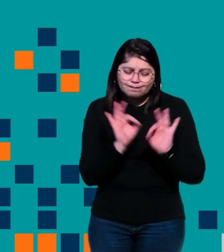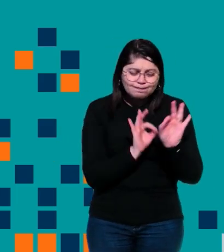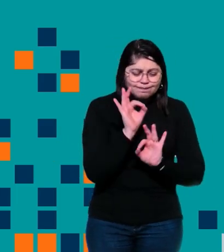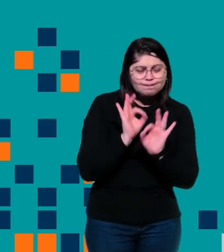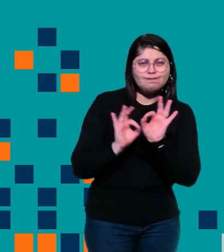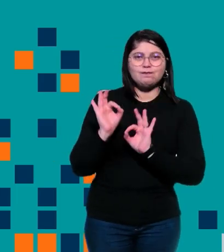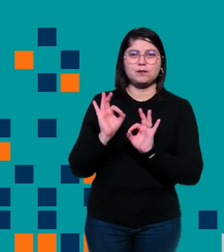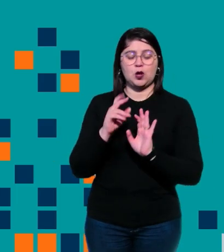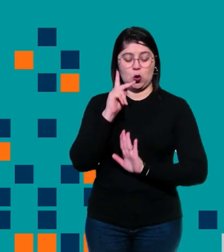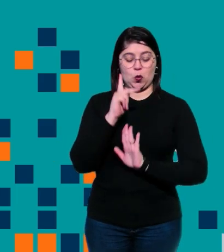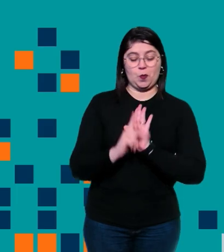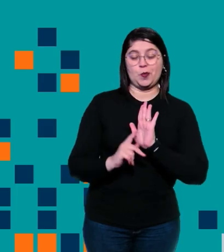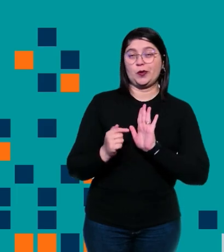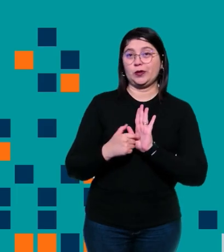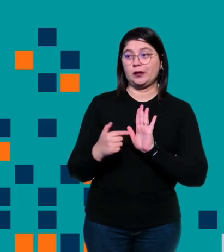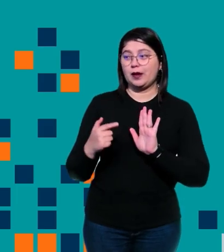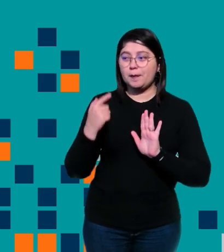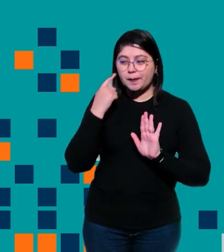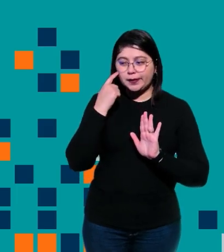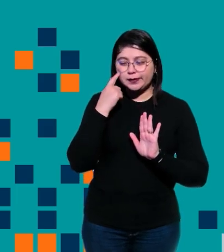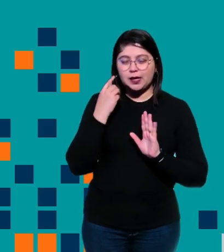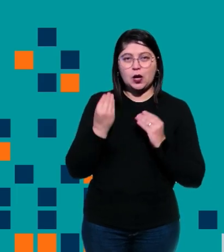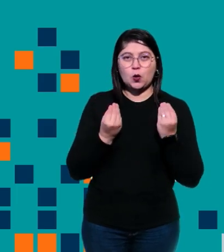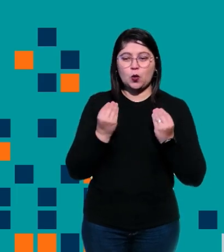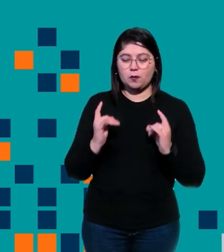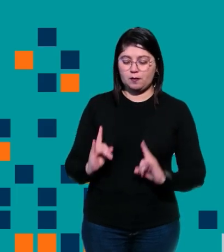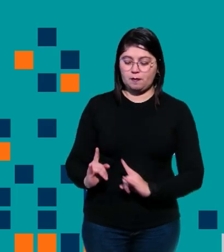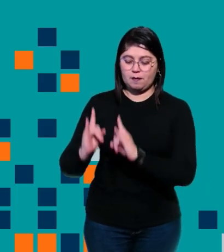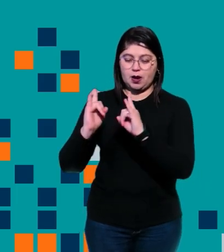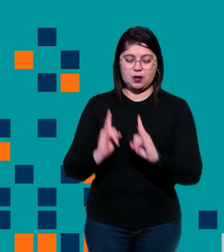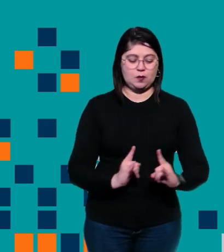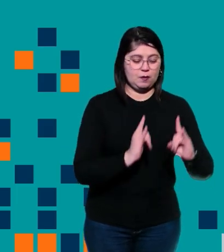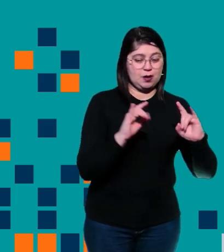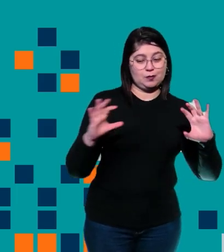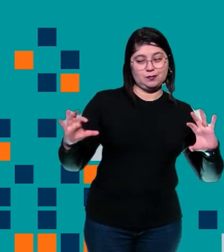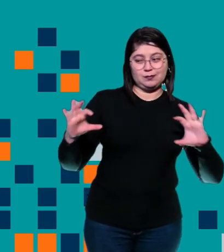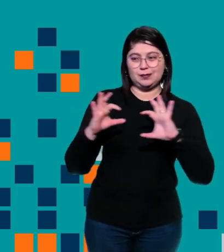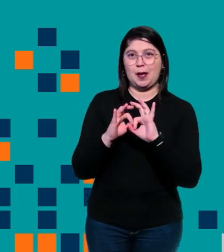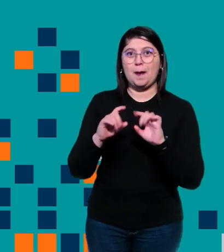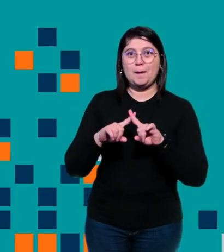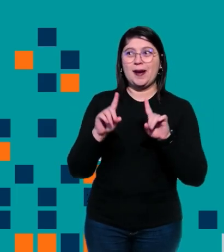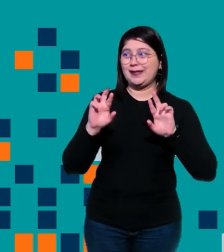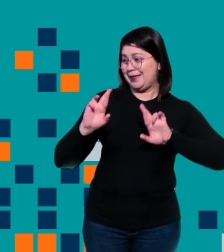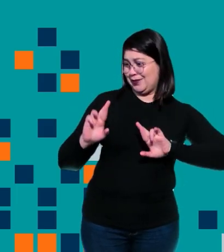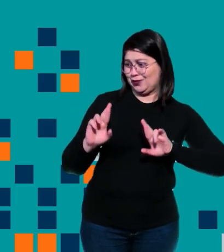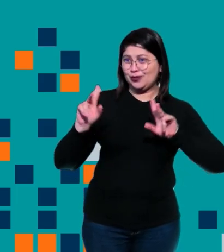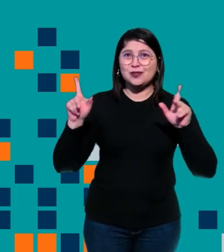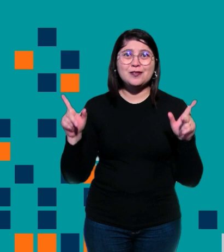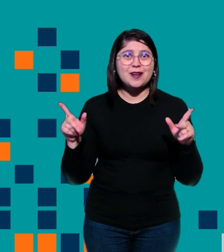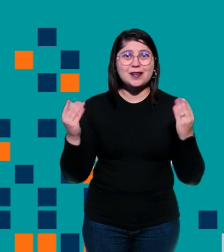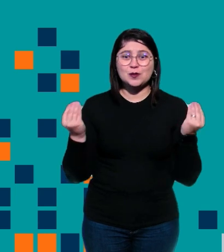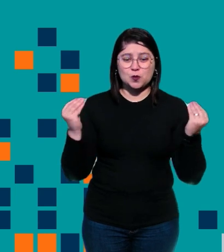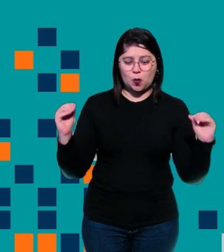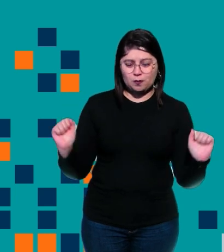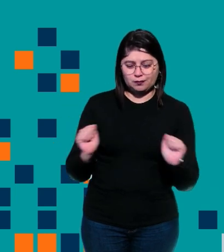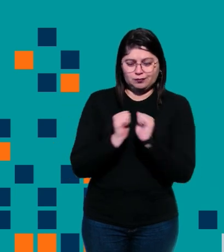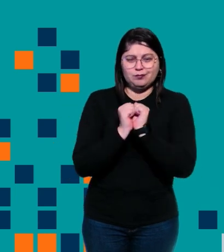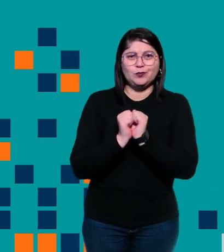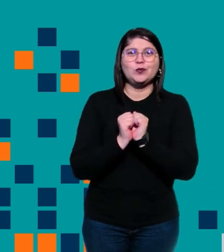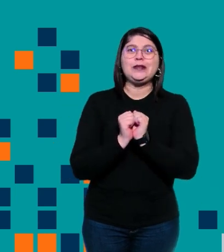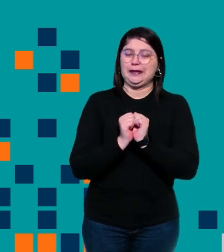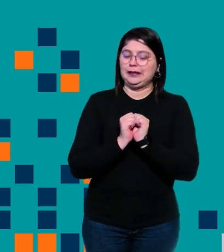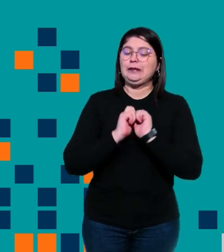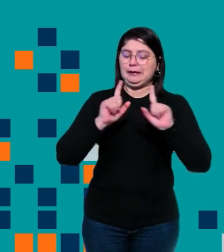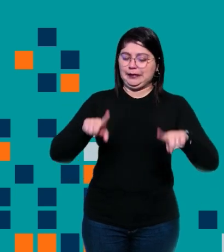o projeto era juntar 2 prédios com características arquitetônicas completamente diferentes. Então, o desafio